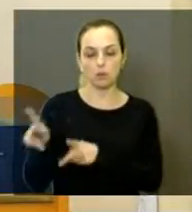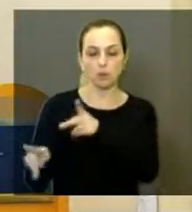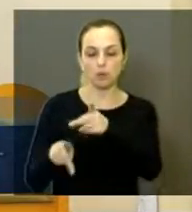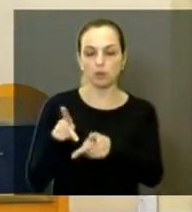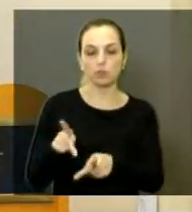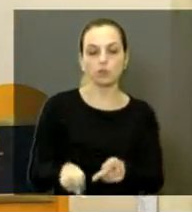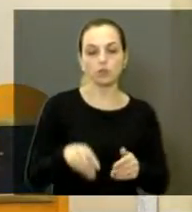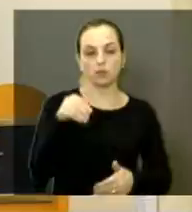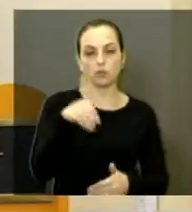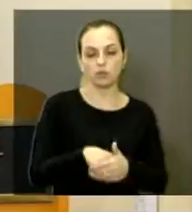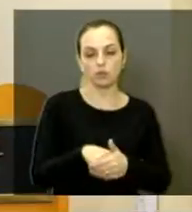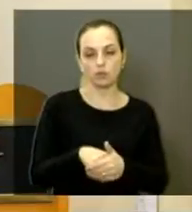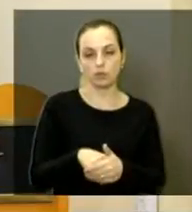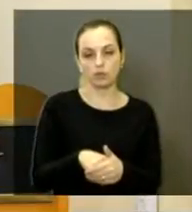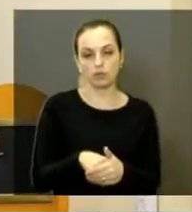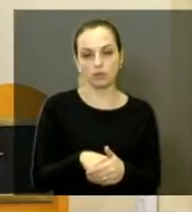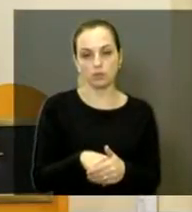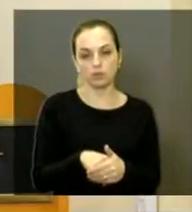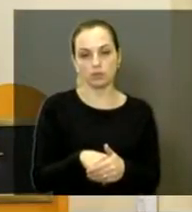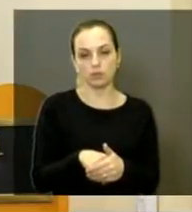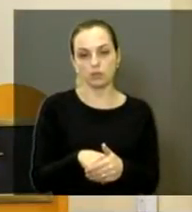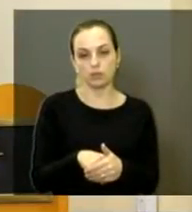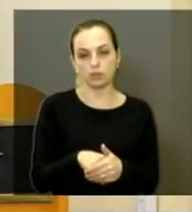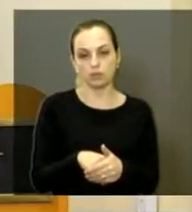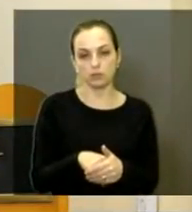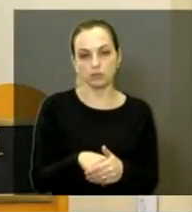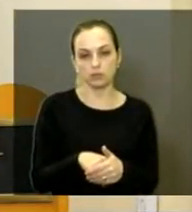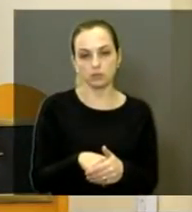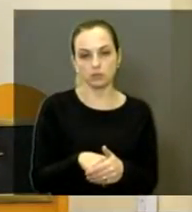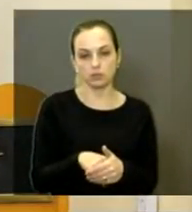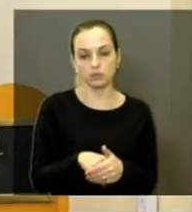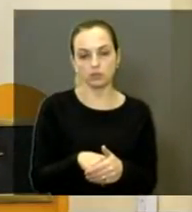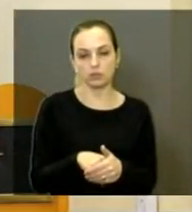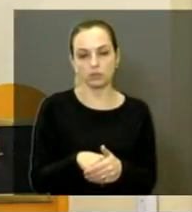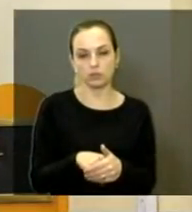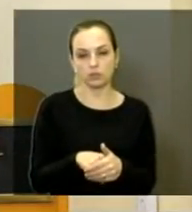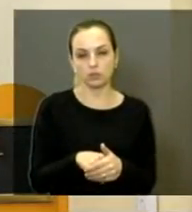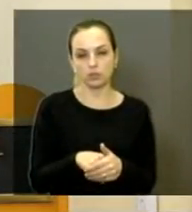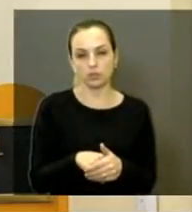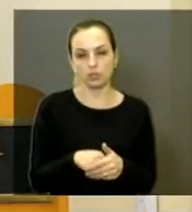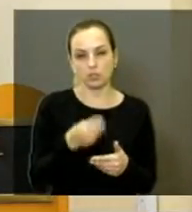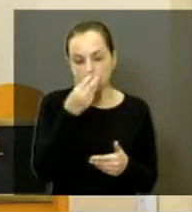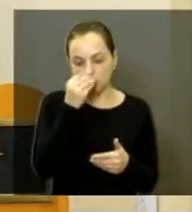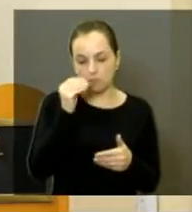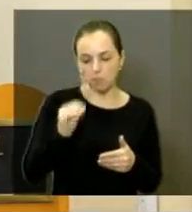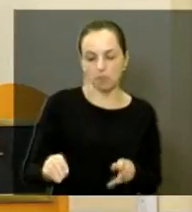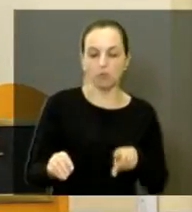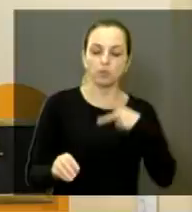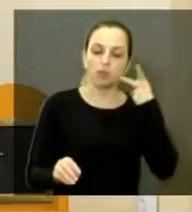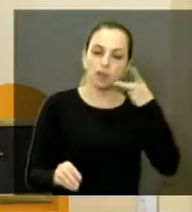nossa população, só desmerece os nobres vereadores dessa casa.